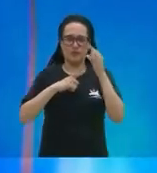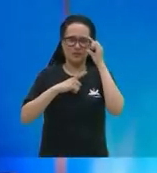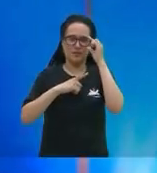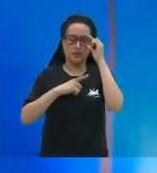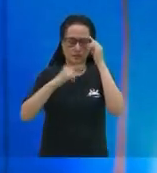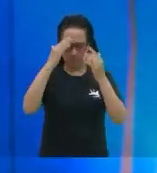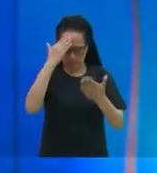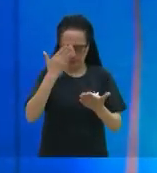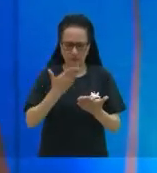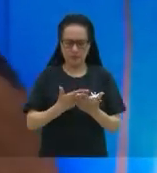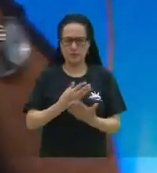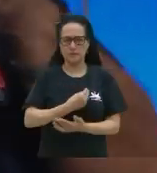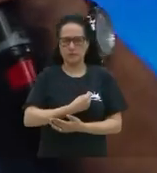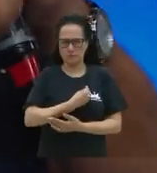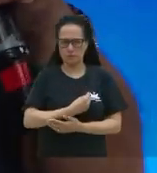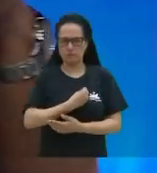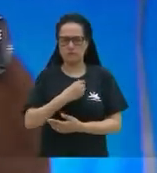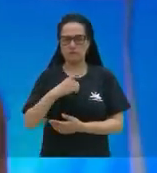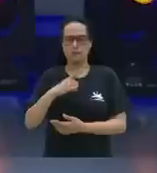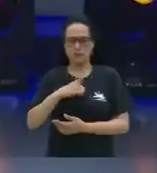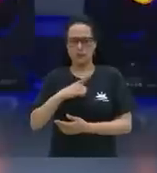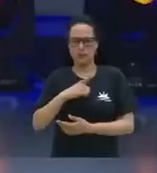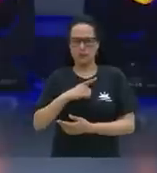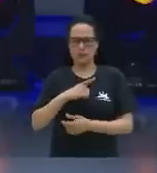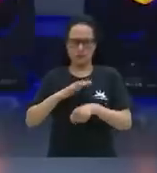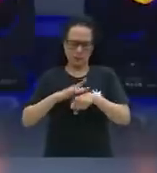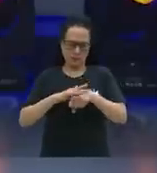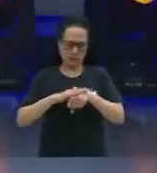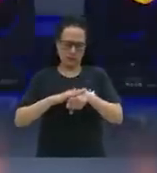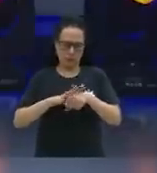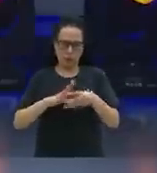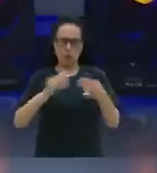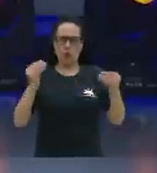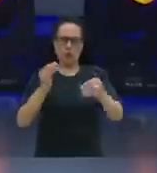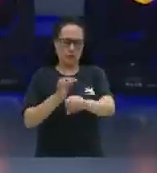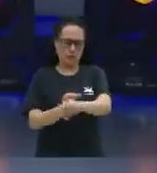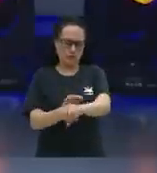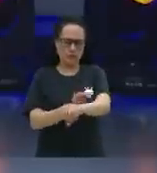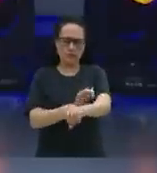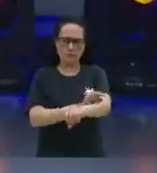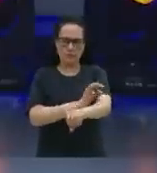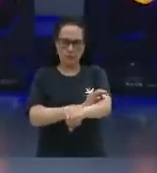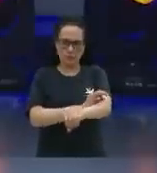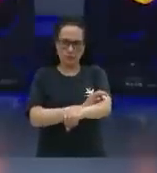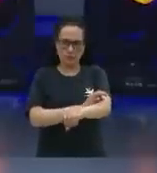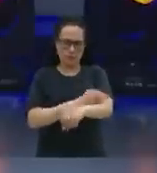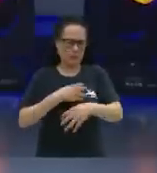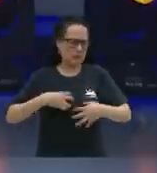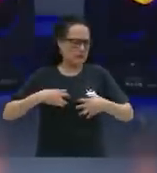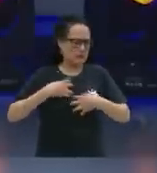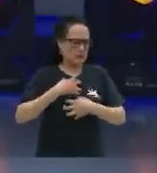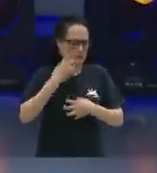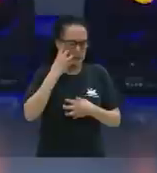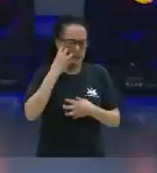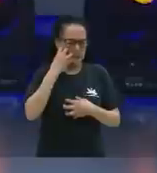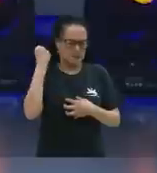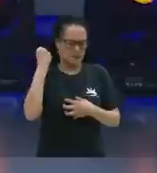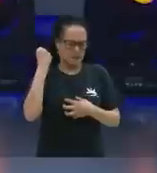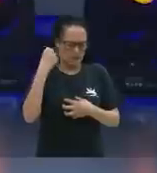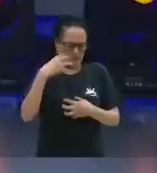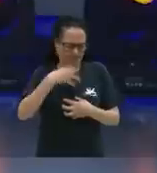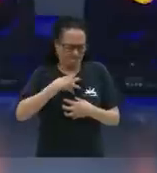para deixar que Ele cure as feridas mais profundas, as mágoas, as decepções, os